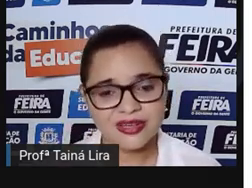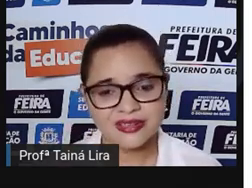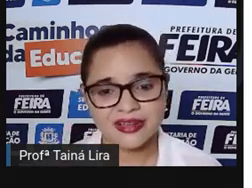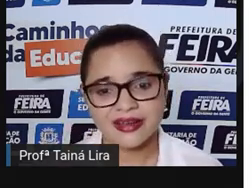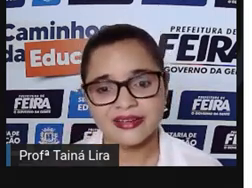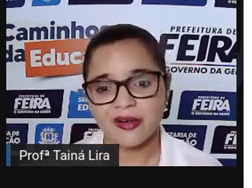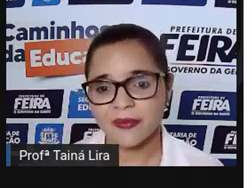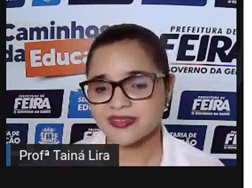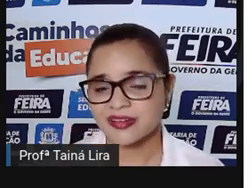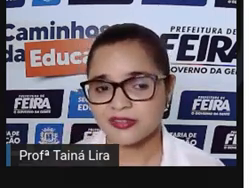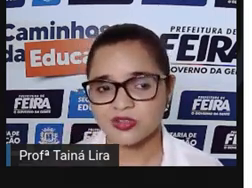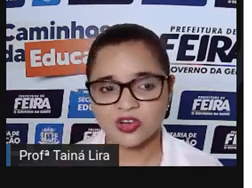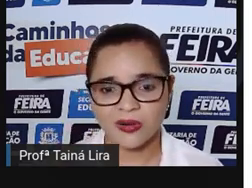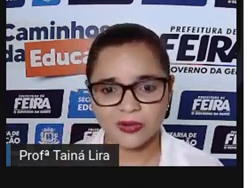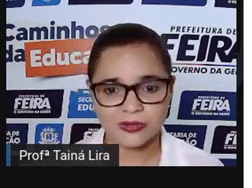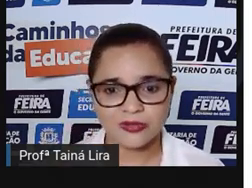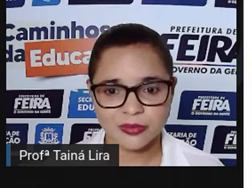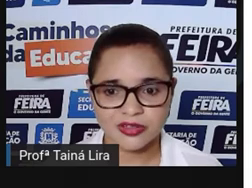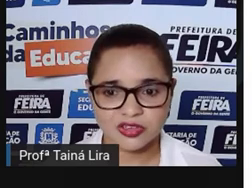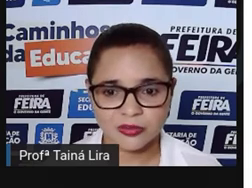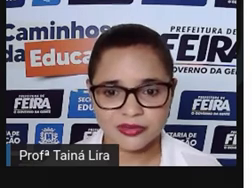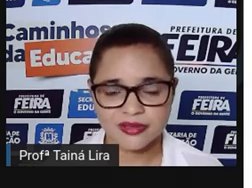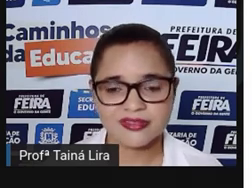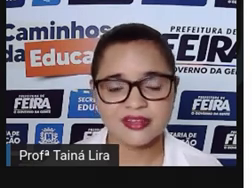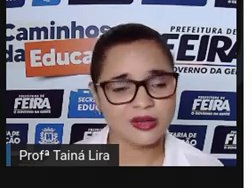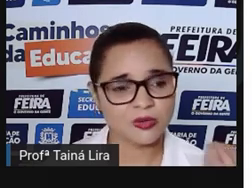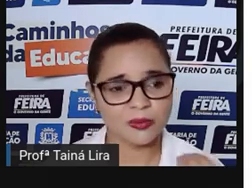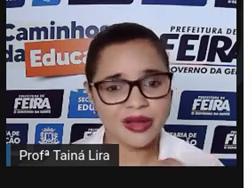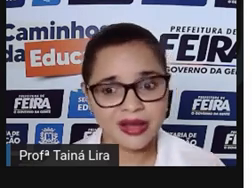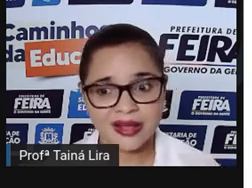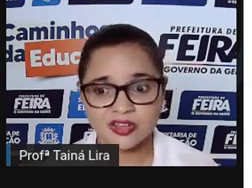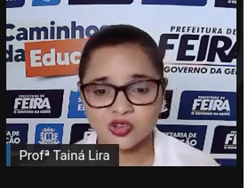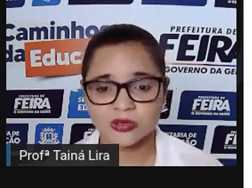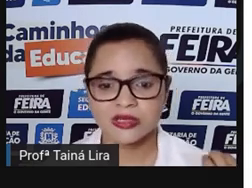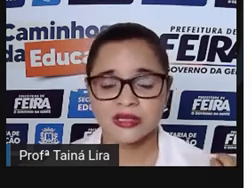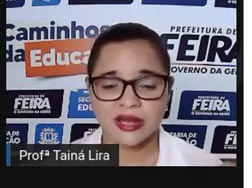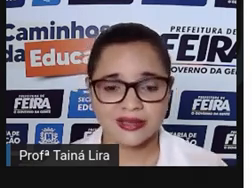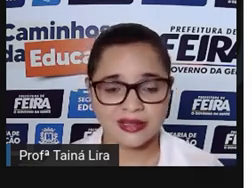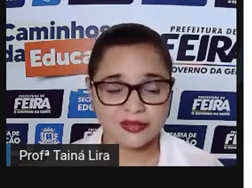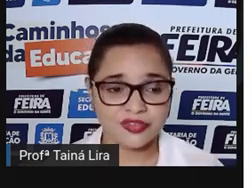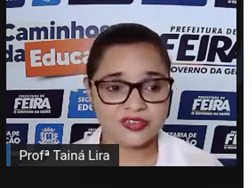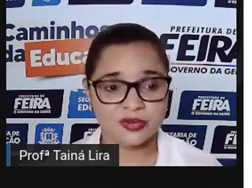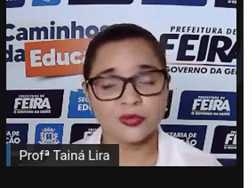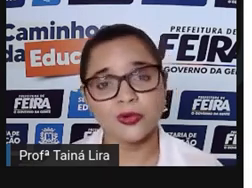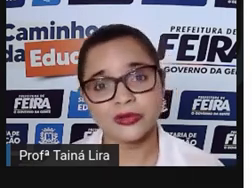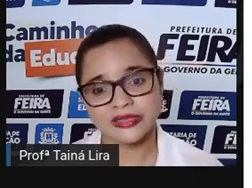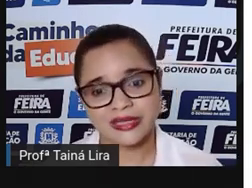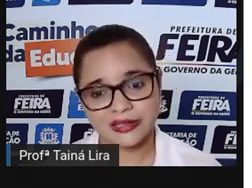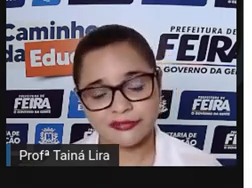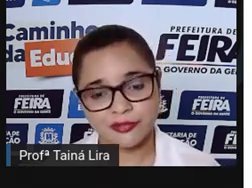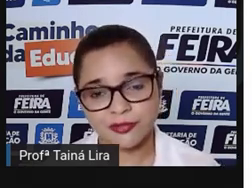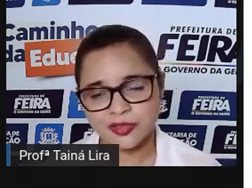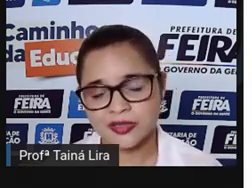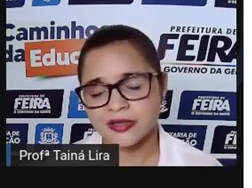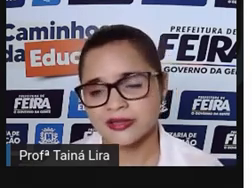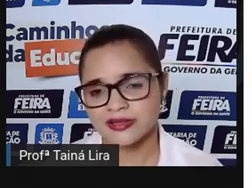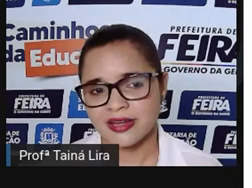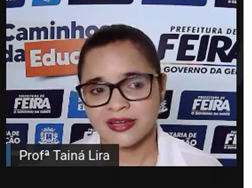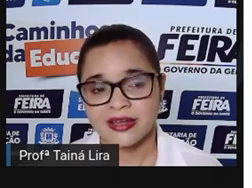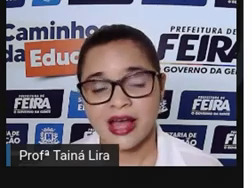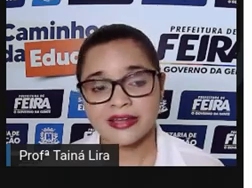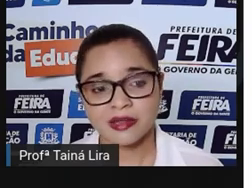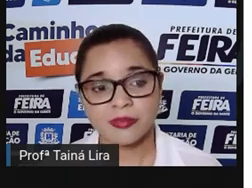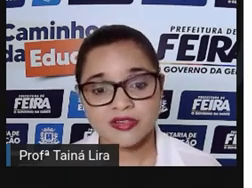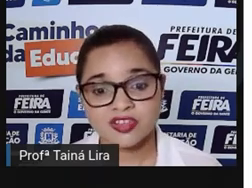avançando, tá? E aí começaram a surgir outros meios de comunicação, como a rádio, a televisão, o telefone,